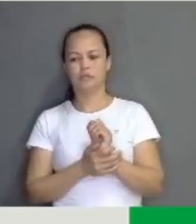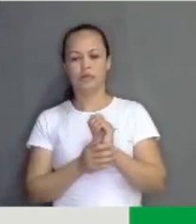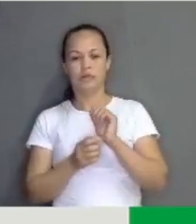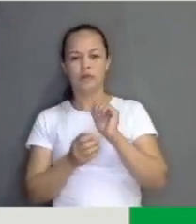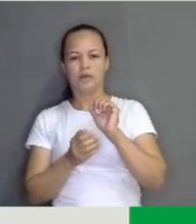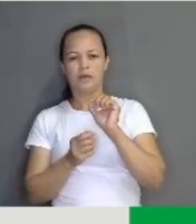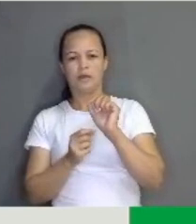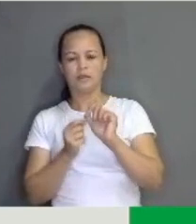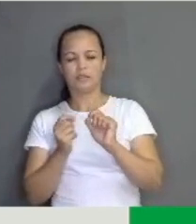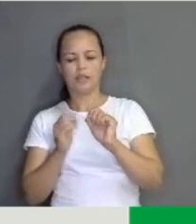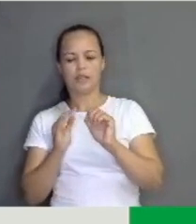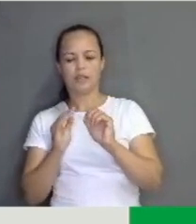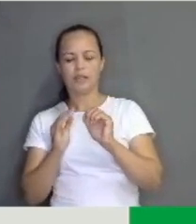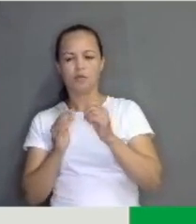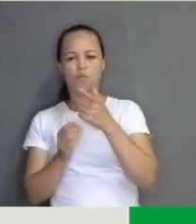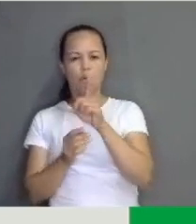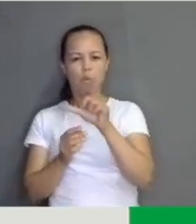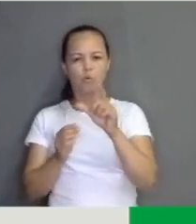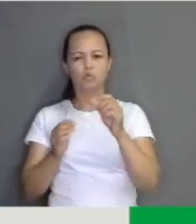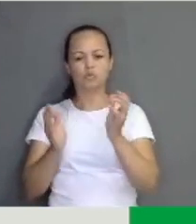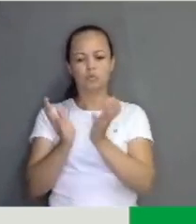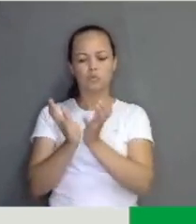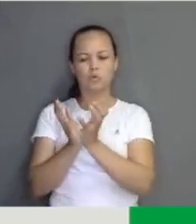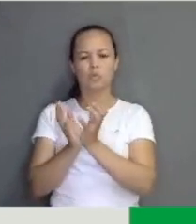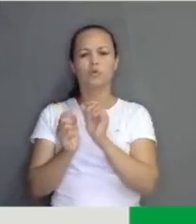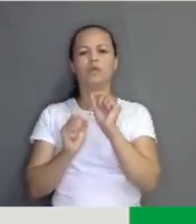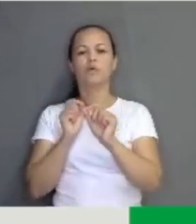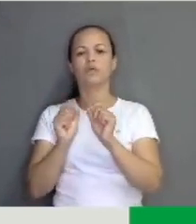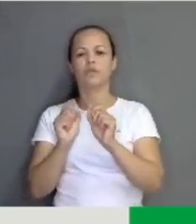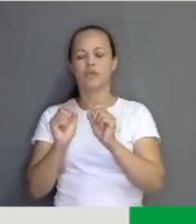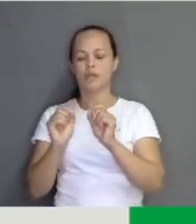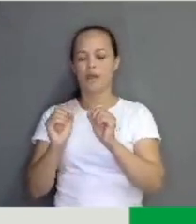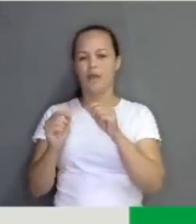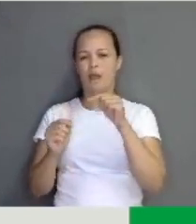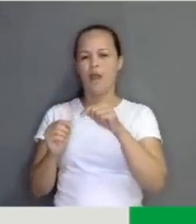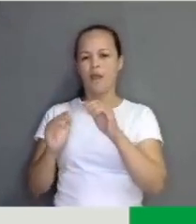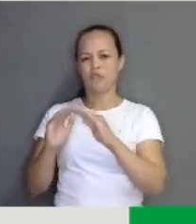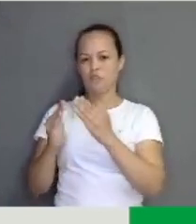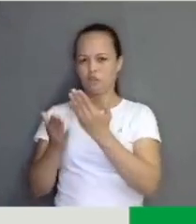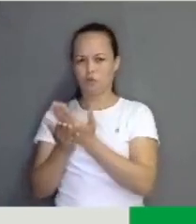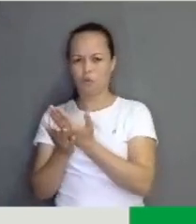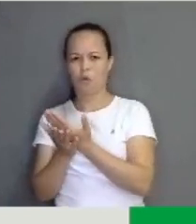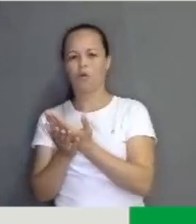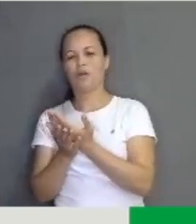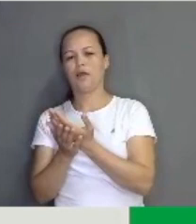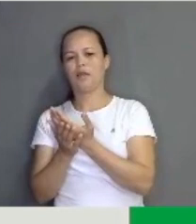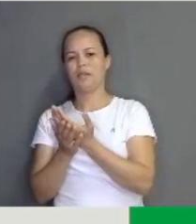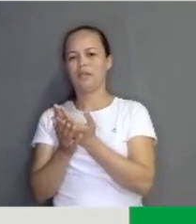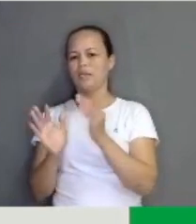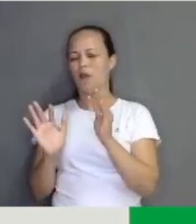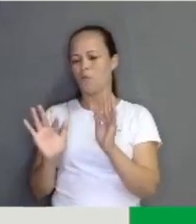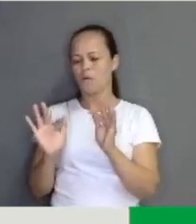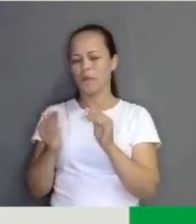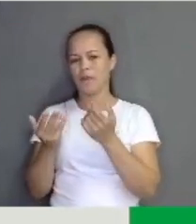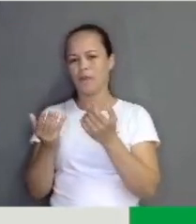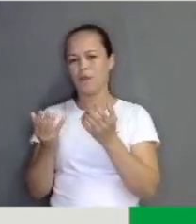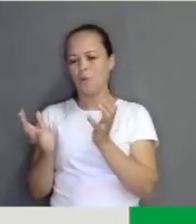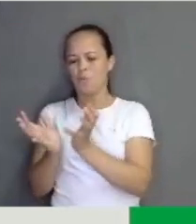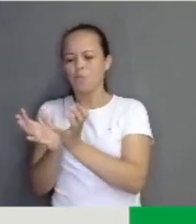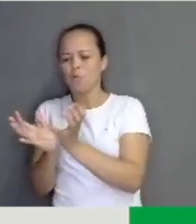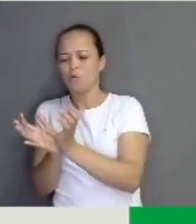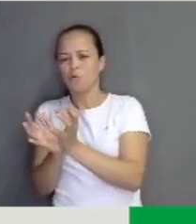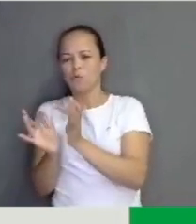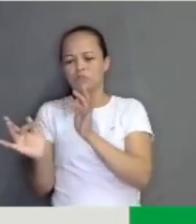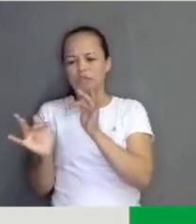escola. Porque tem uma intimidade, mas não chega a ser a sua família. Mas que tem uma certa intimidade nesse grupo